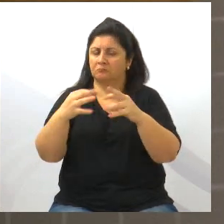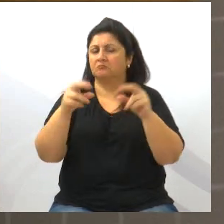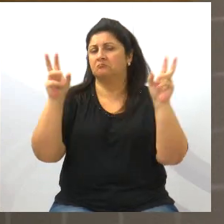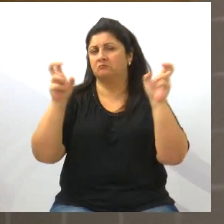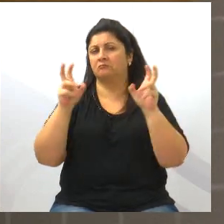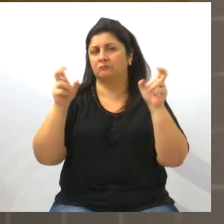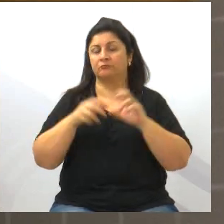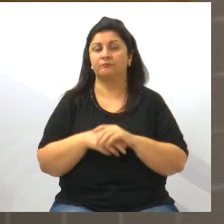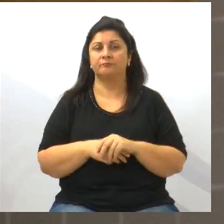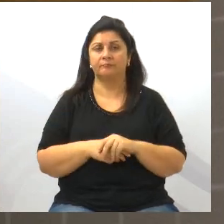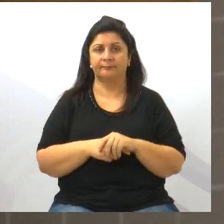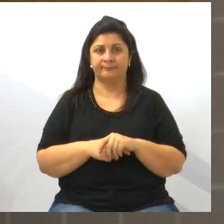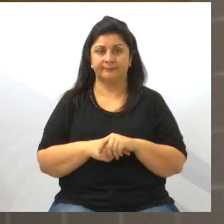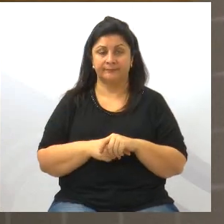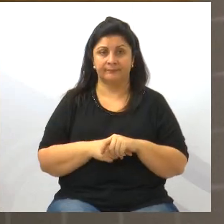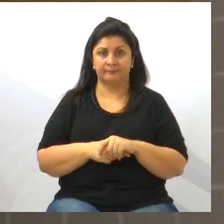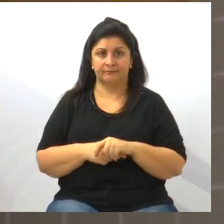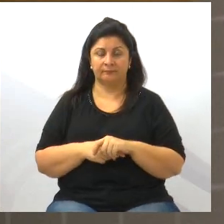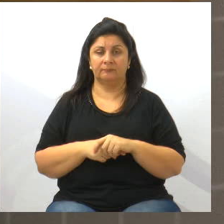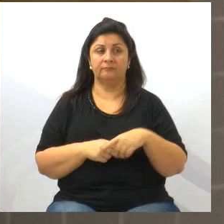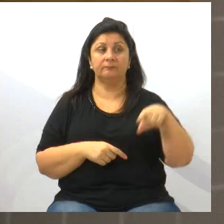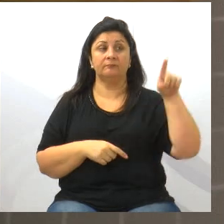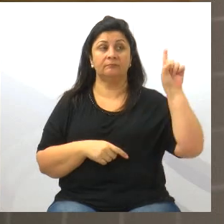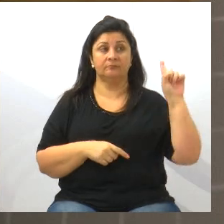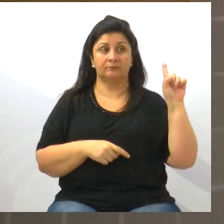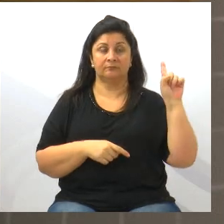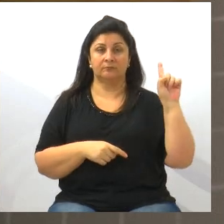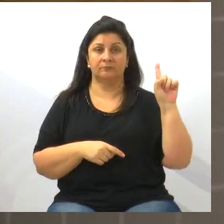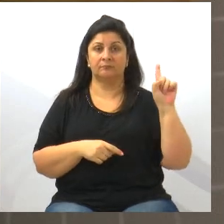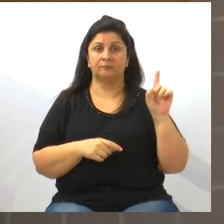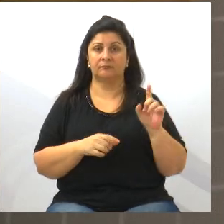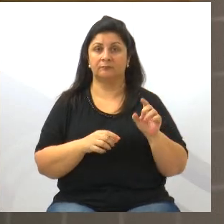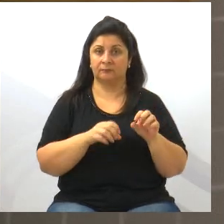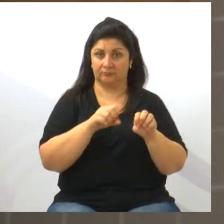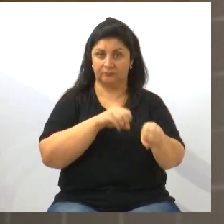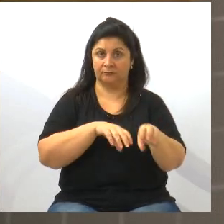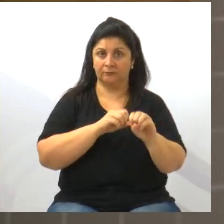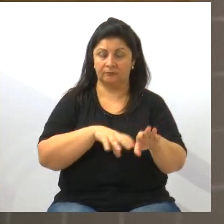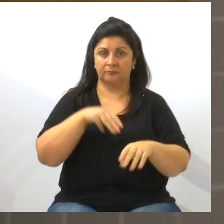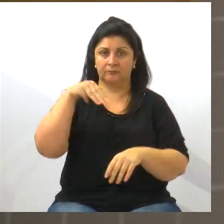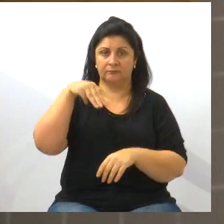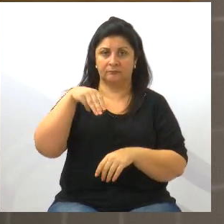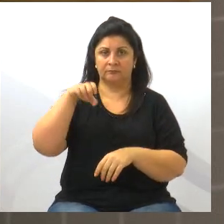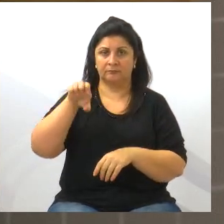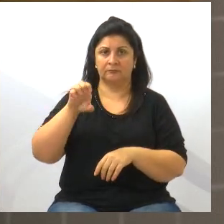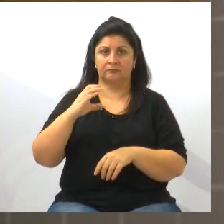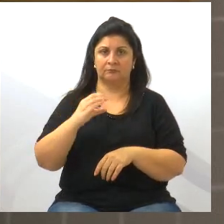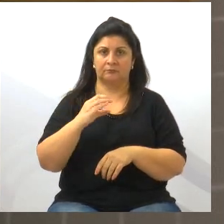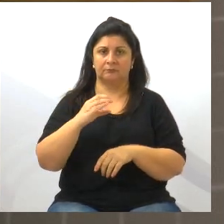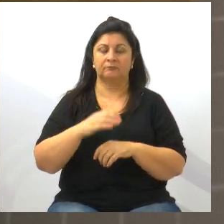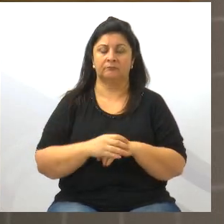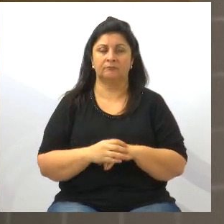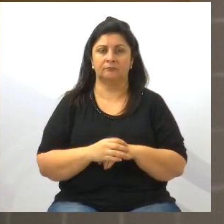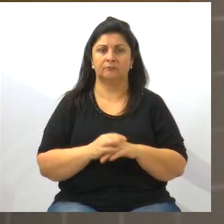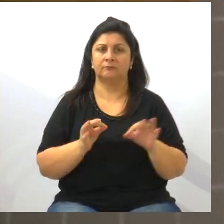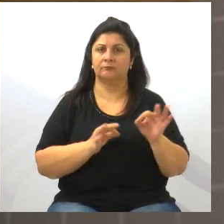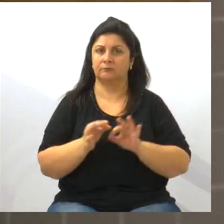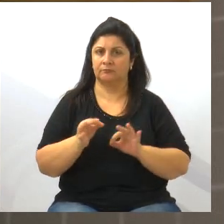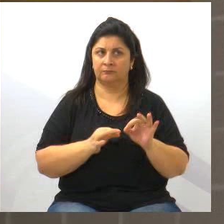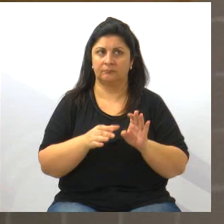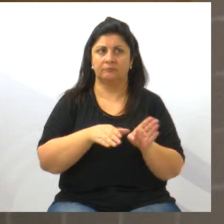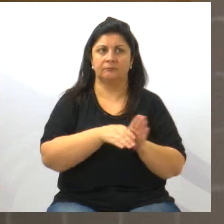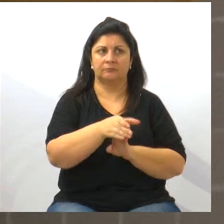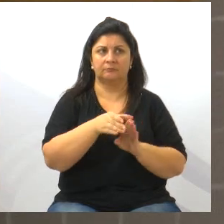questões. Eu sou formadora do MEC e a gente tem um curso para conselheiros, né, que